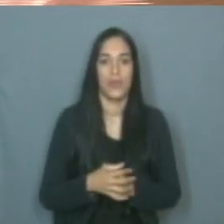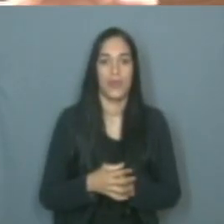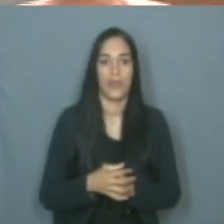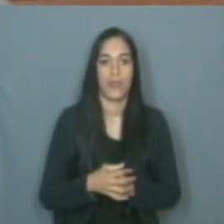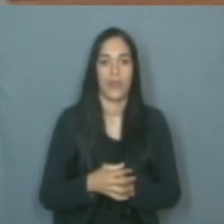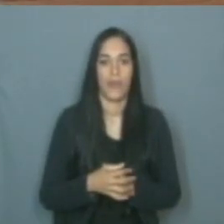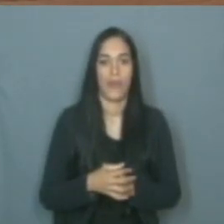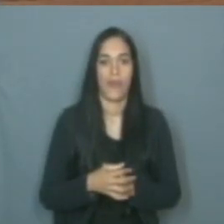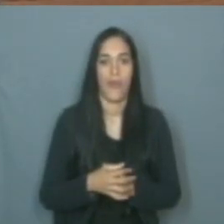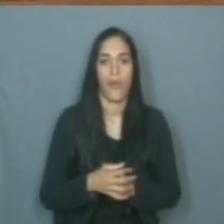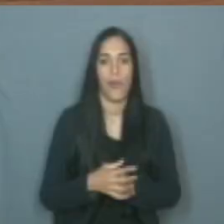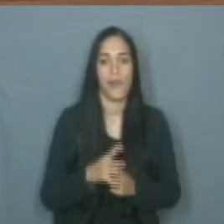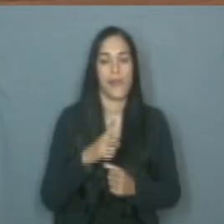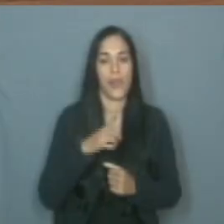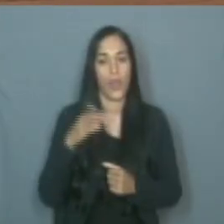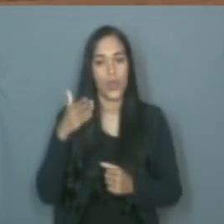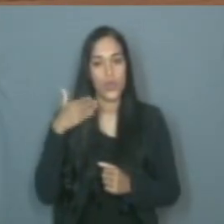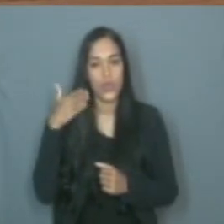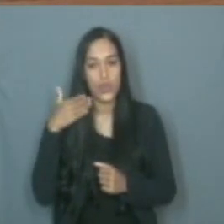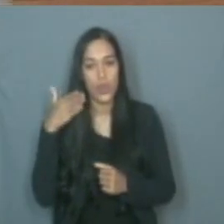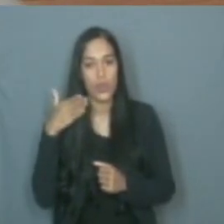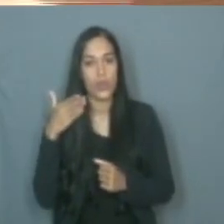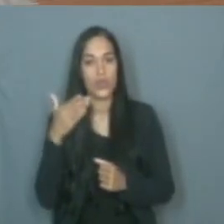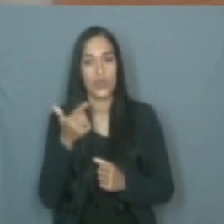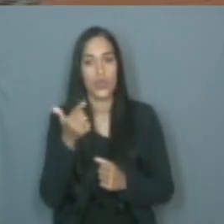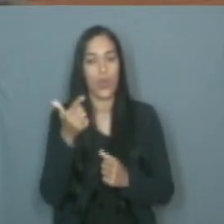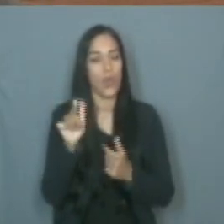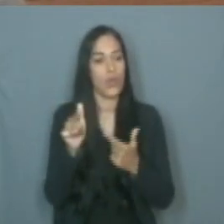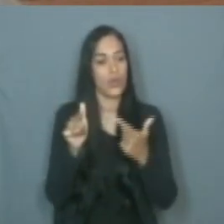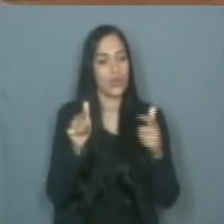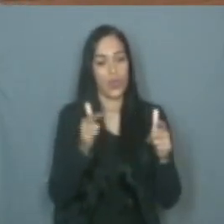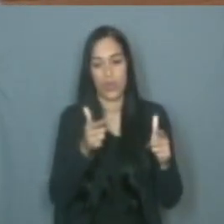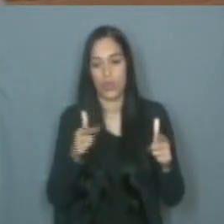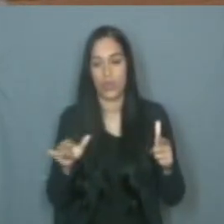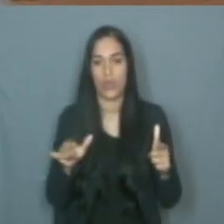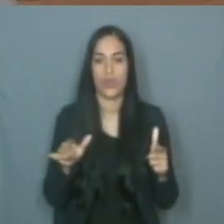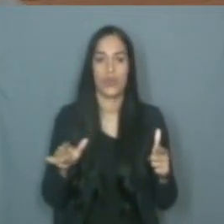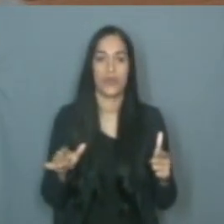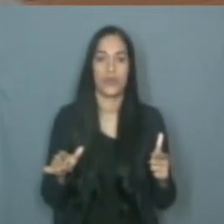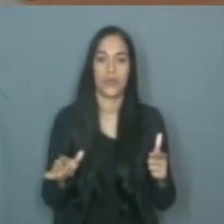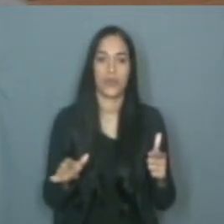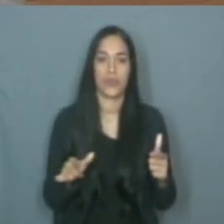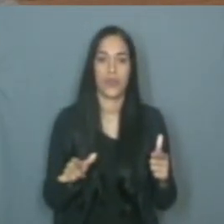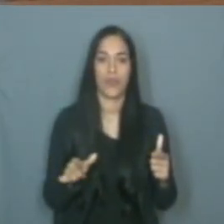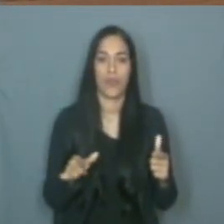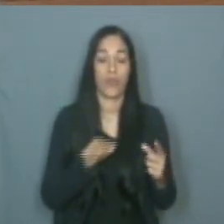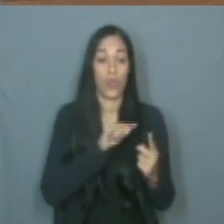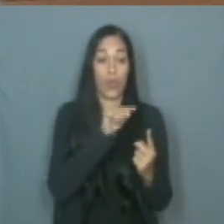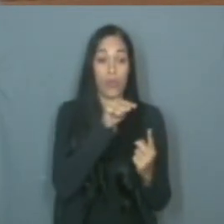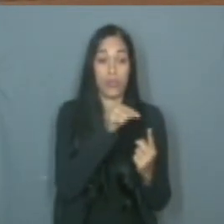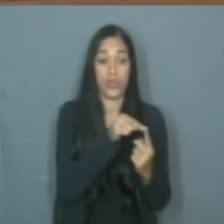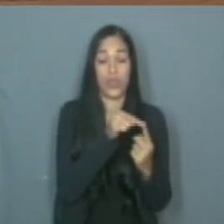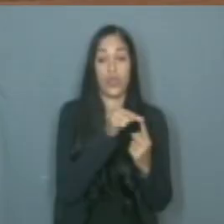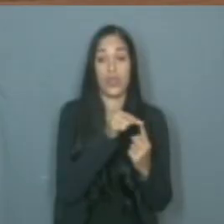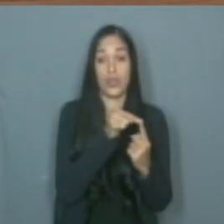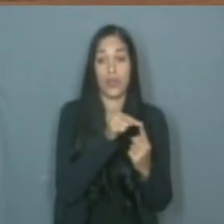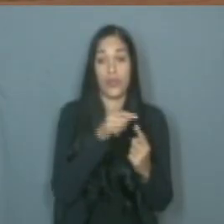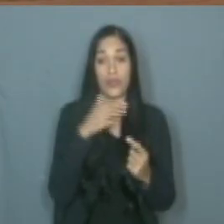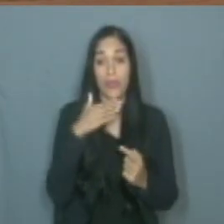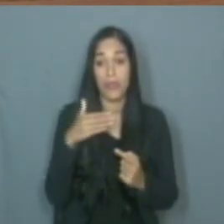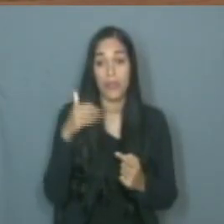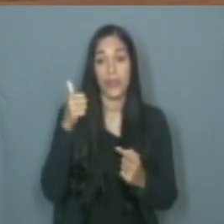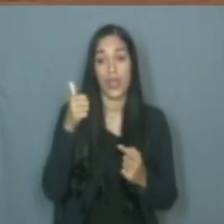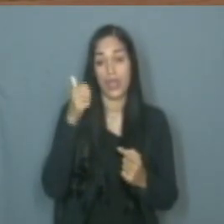Então, um vem aqui, tem um discurso mais efusivo, eu também tenho um discurso efusivo, só que o objetivo tem que ser o